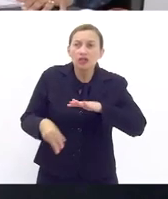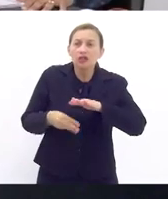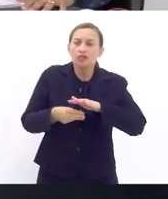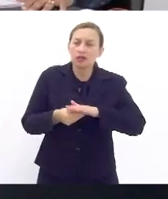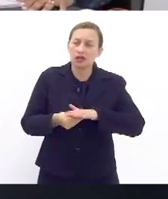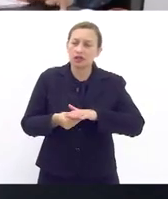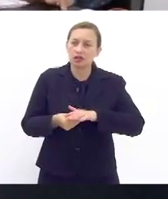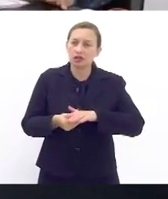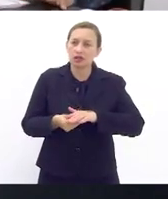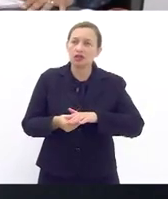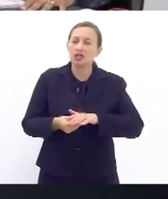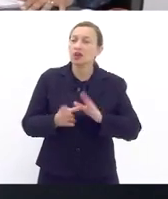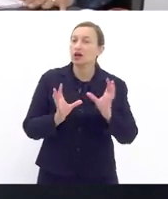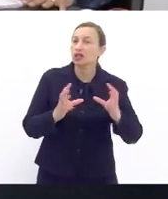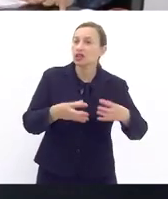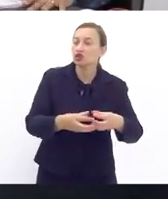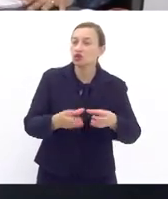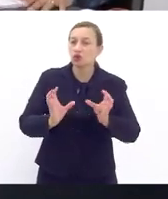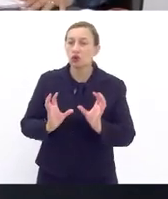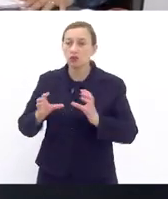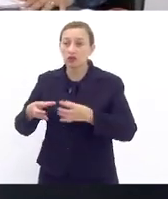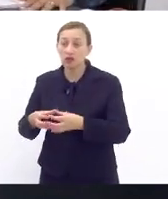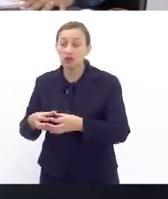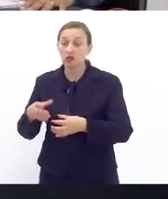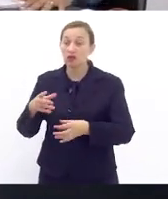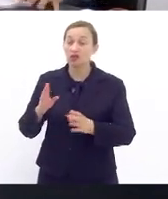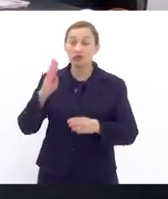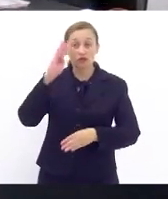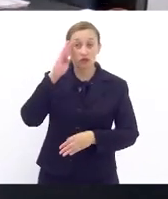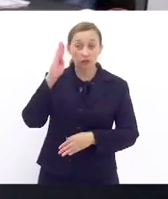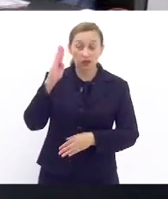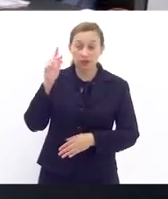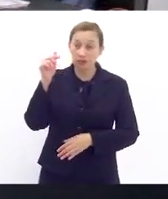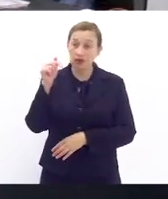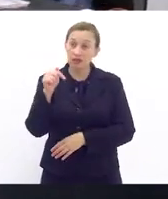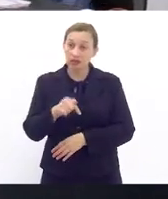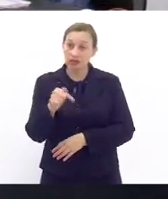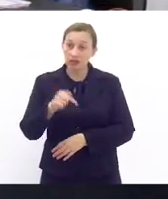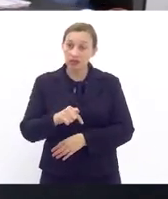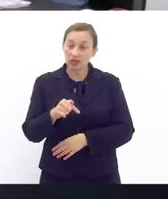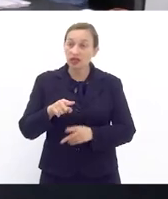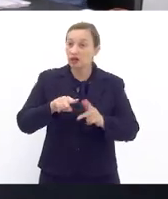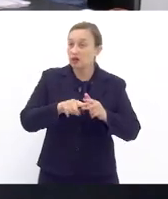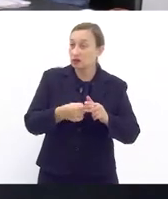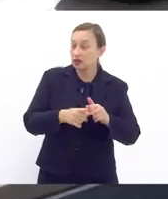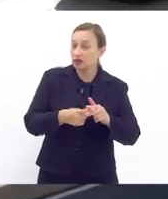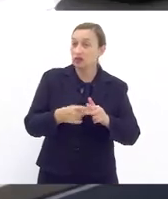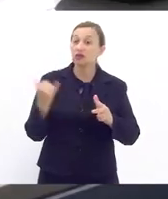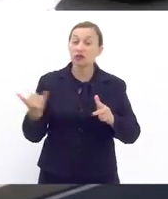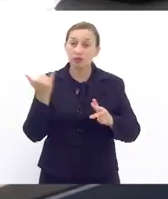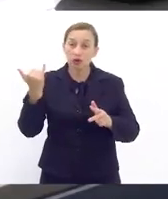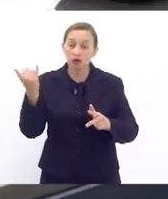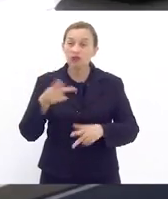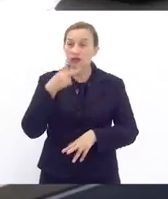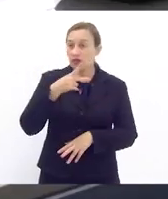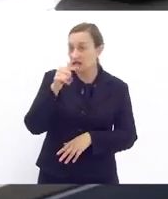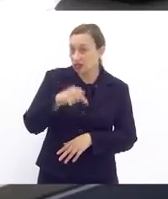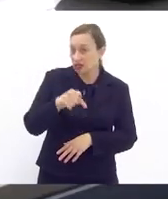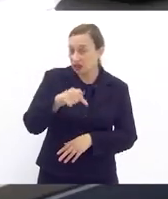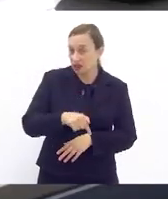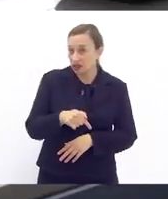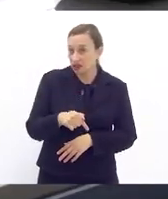não quer dizer que as comissões temáticas Não façam as atualizações necessárias como foi colocada aqui